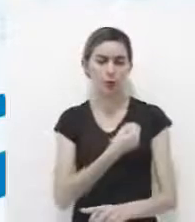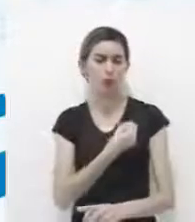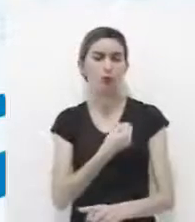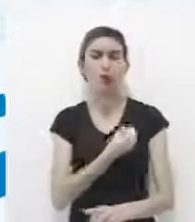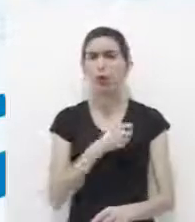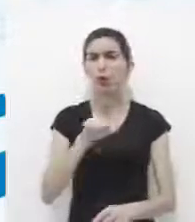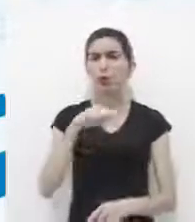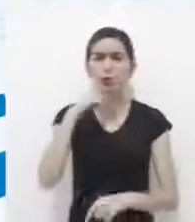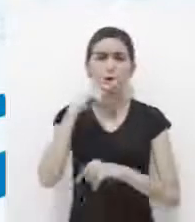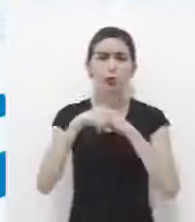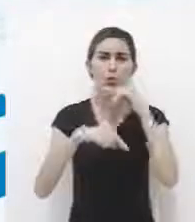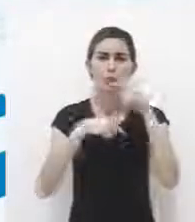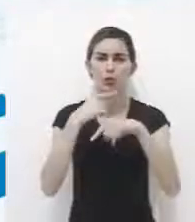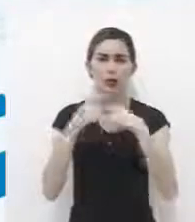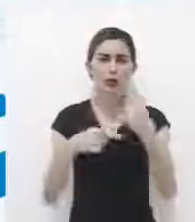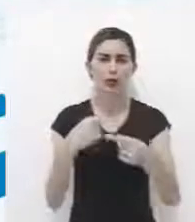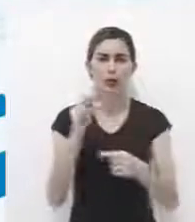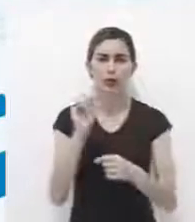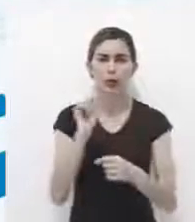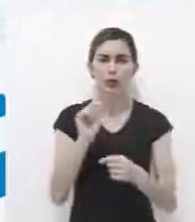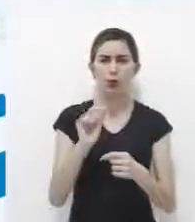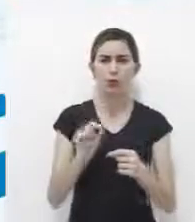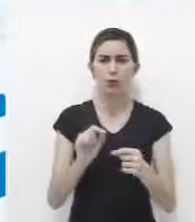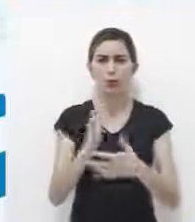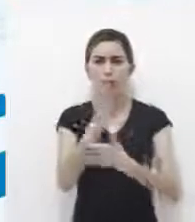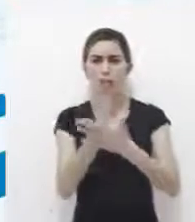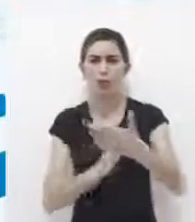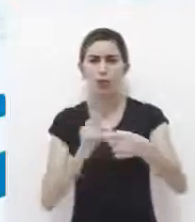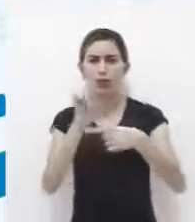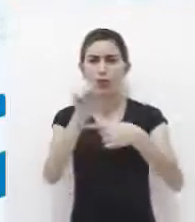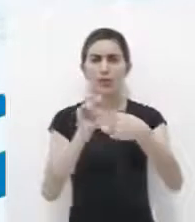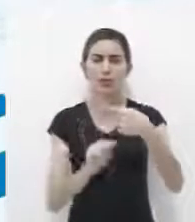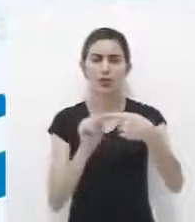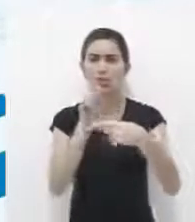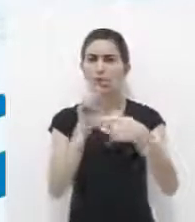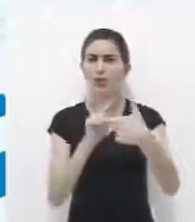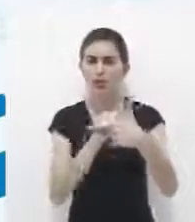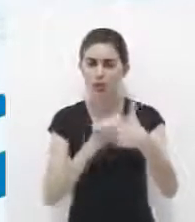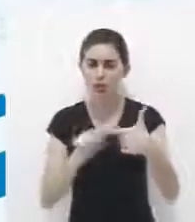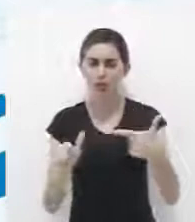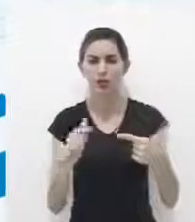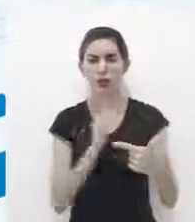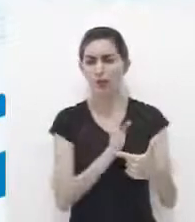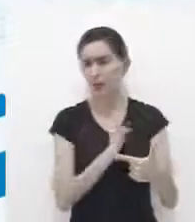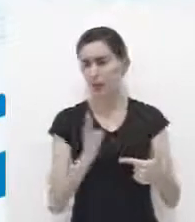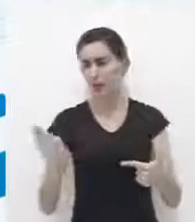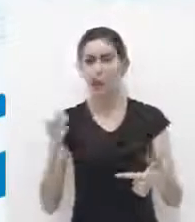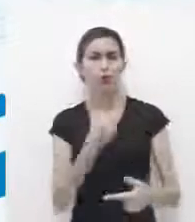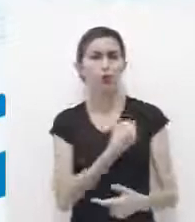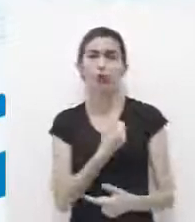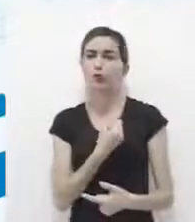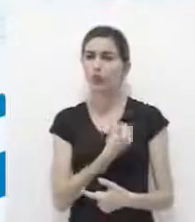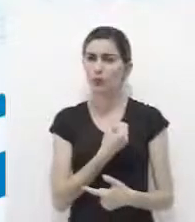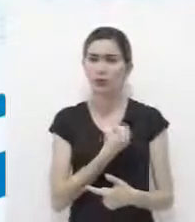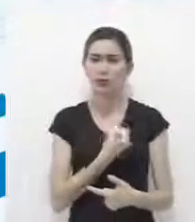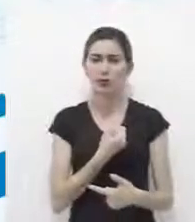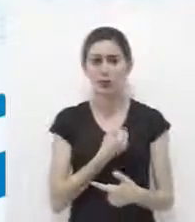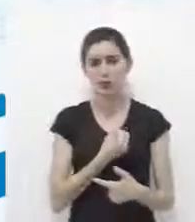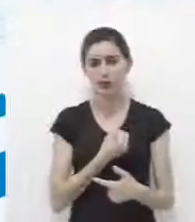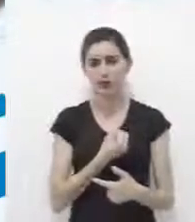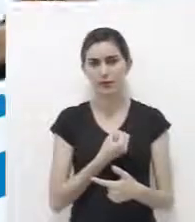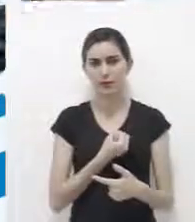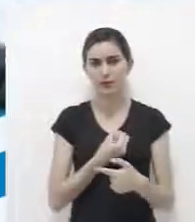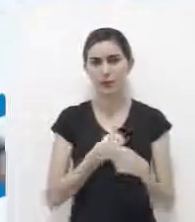um tipo de número que ele não é obtido pela quebra, pela fragmentação dos